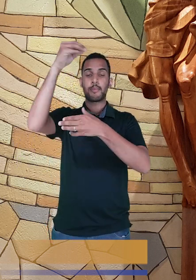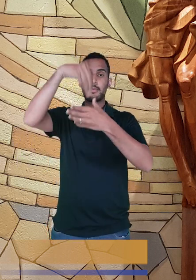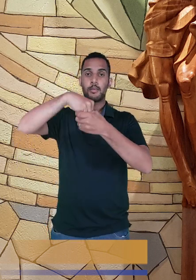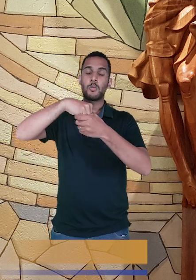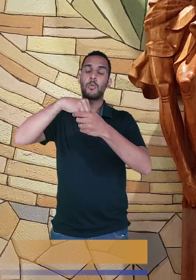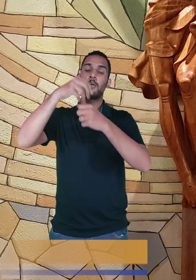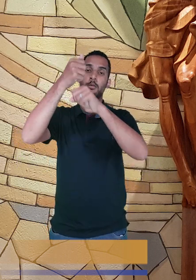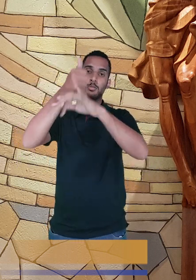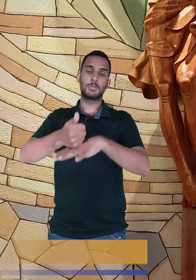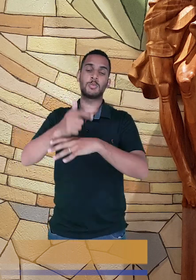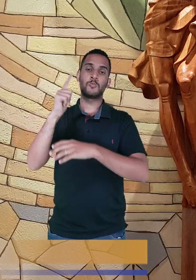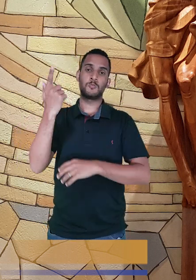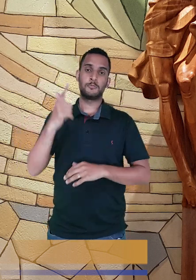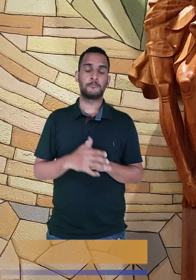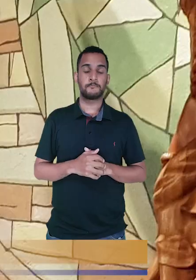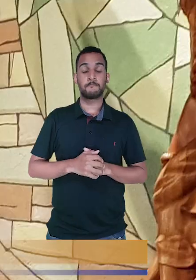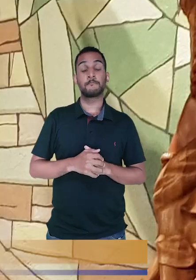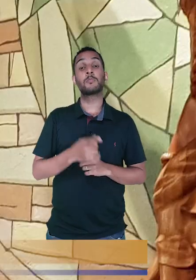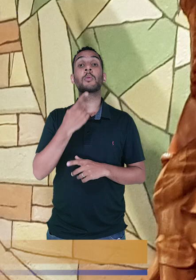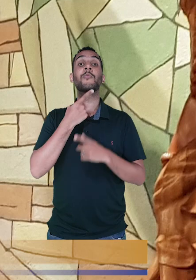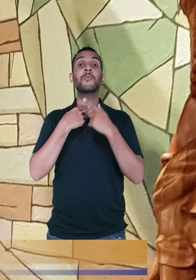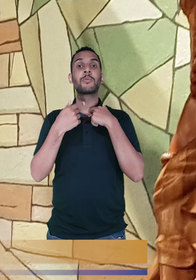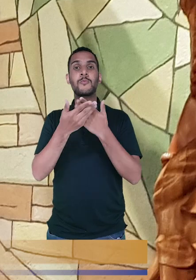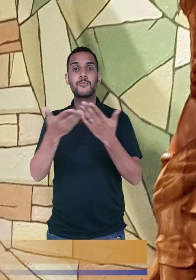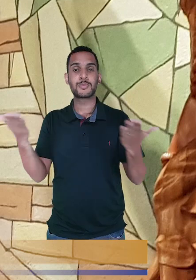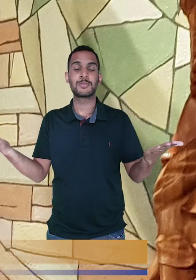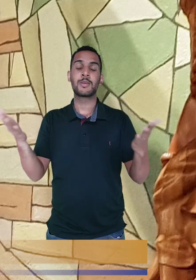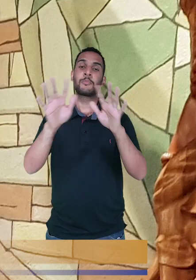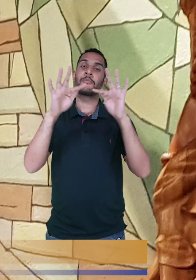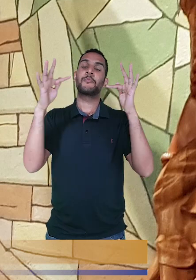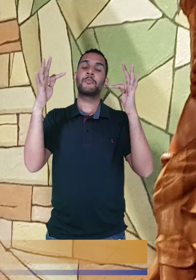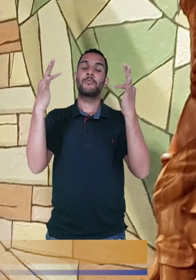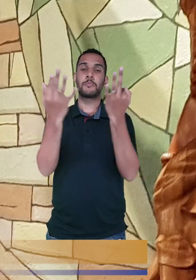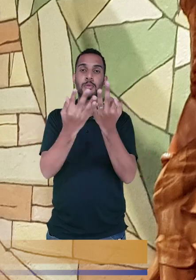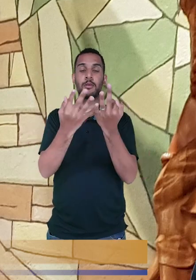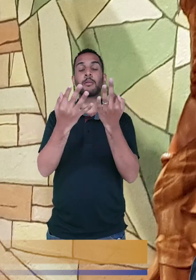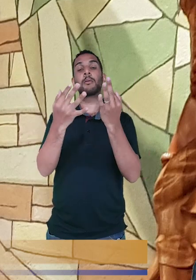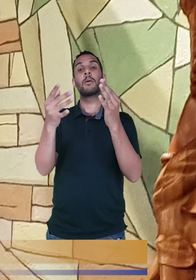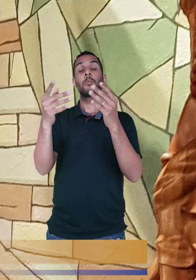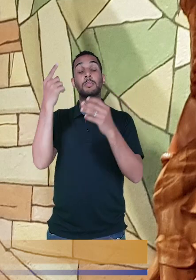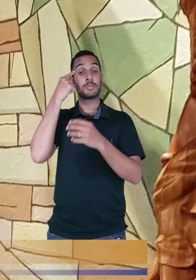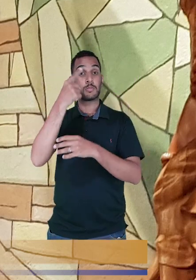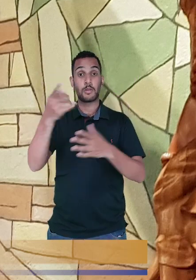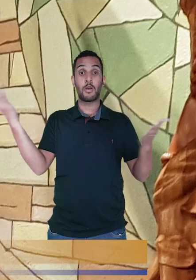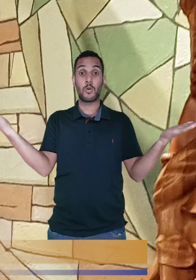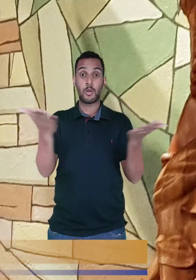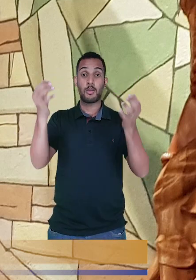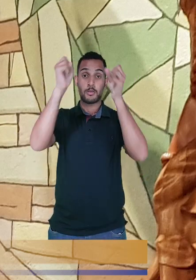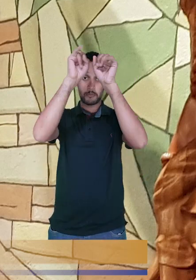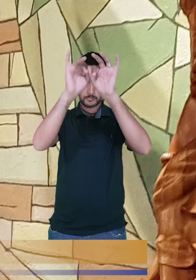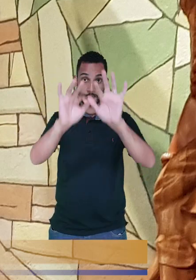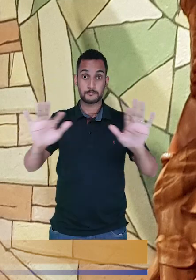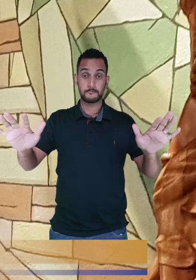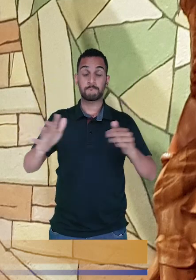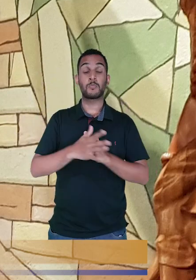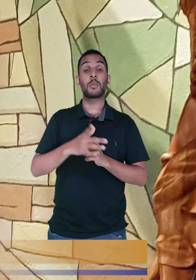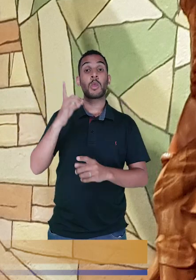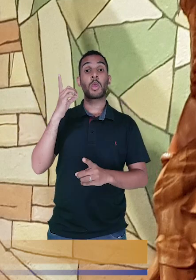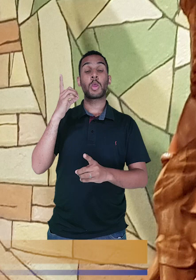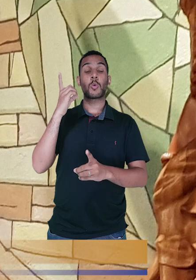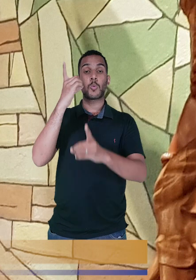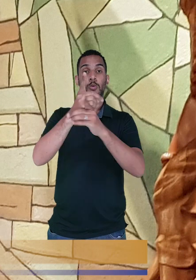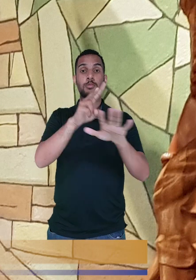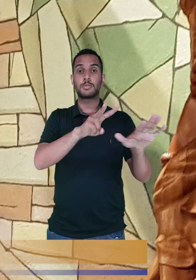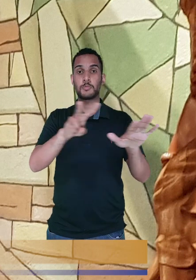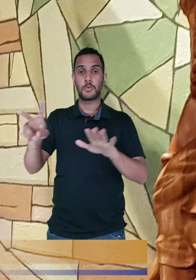da Arquidiocese de Goiânia. Desejo a você e a sua família uma semana abençoada na presença de Deus. Nos vemos